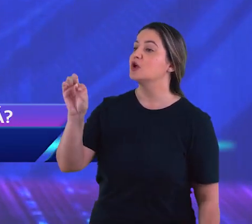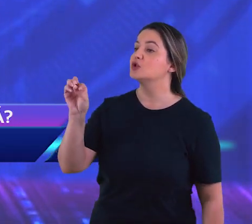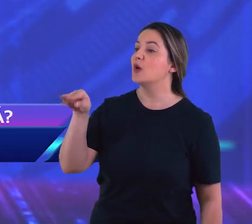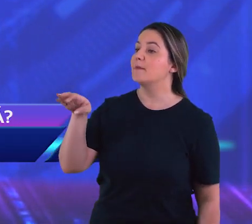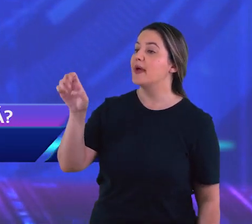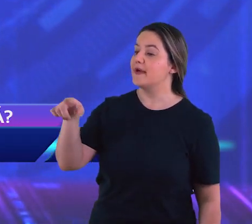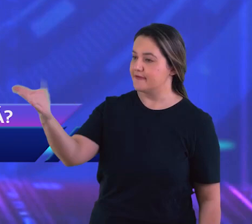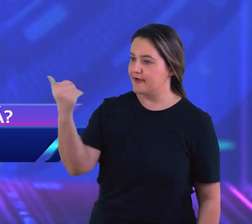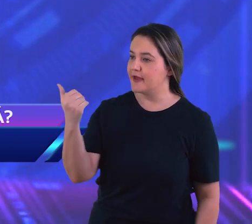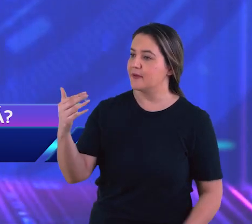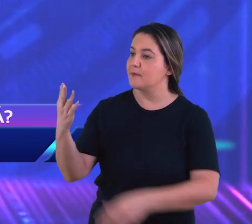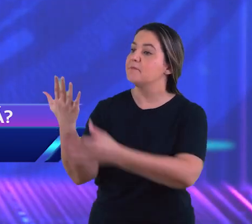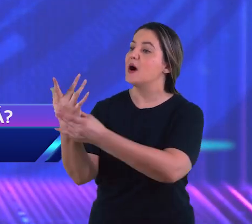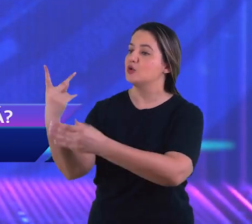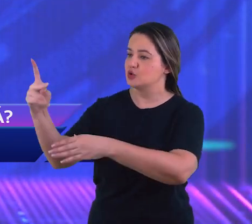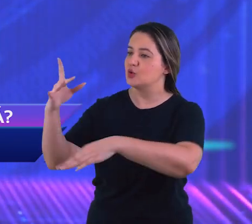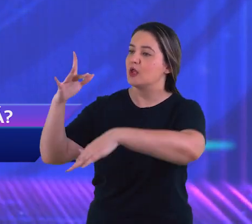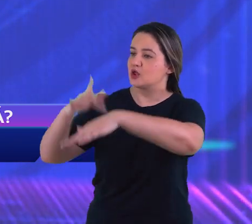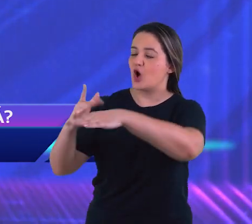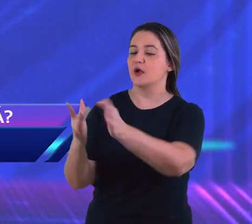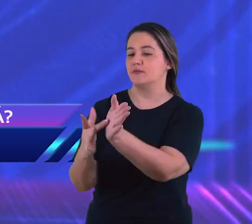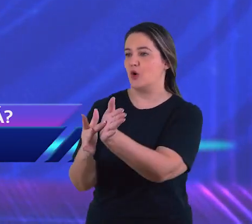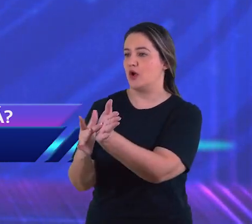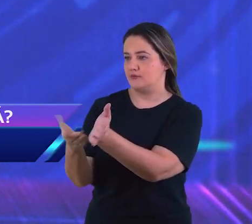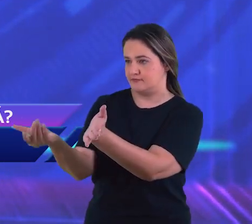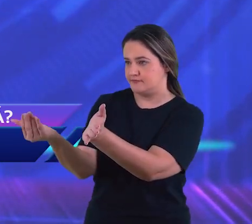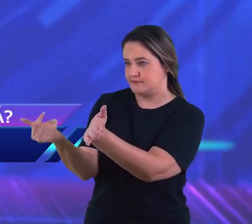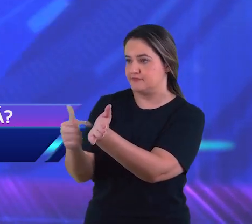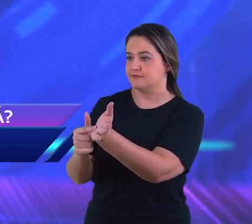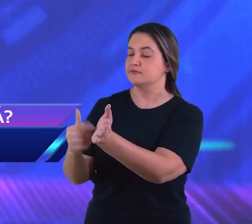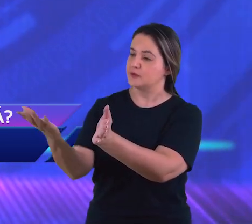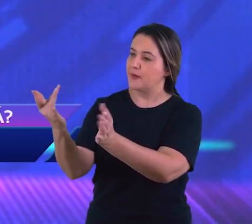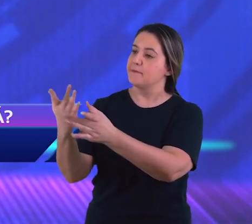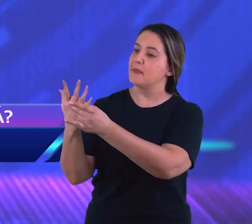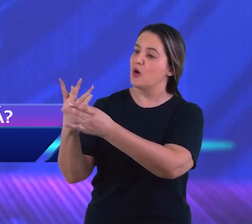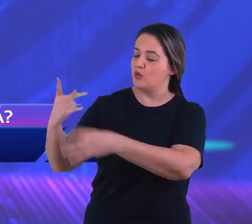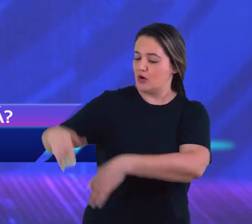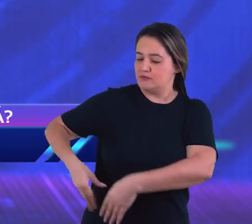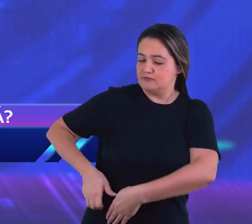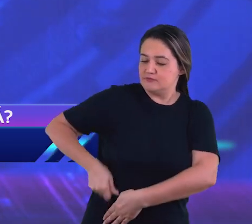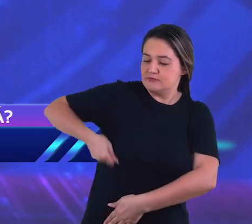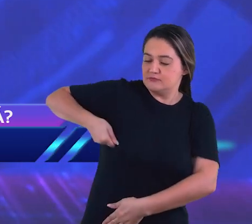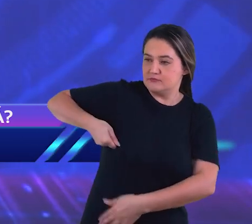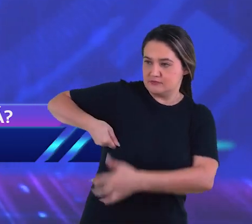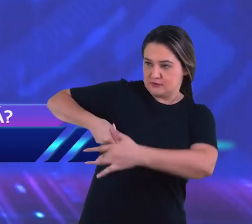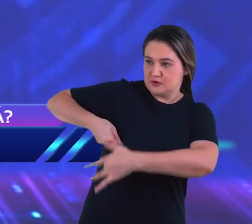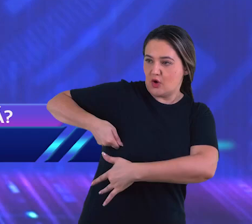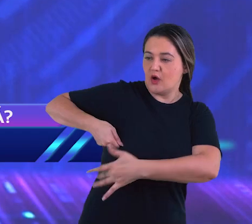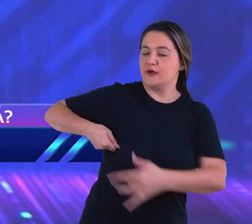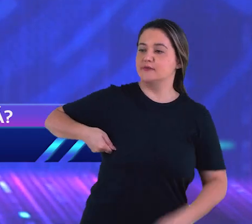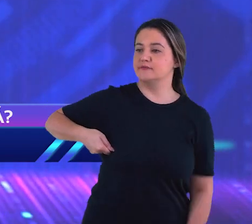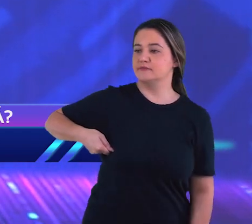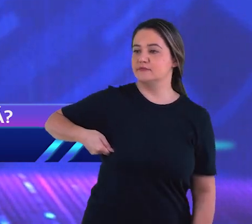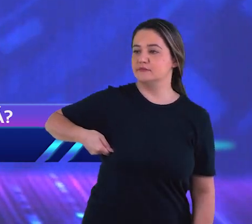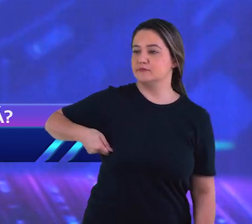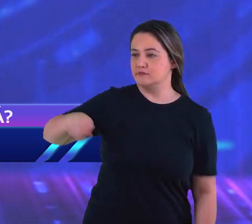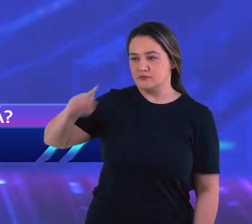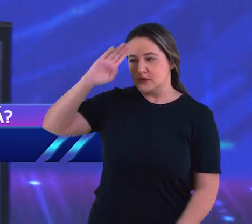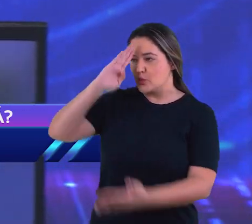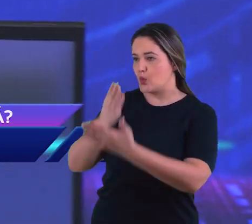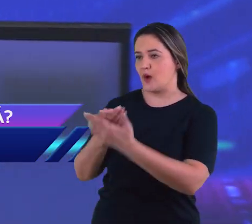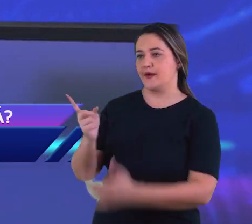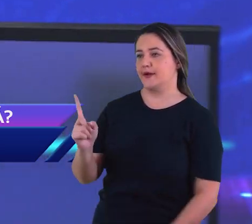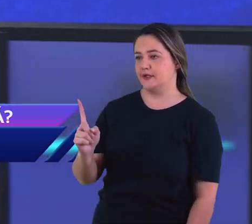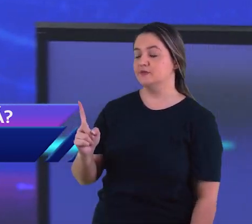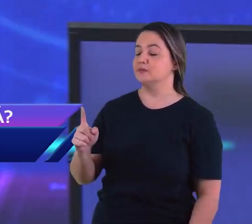e vê as minhas mãos. Chega também a mão e põe-na no meu lado. Não sejas incrédulo,